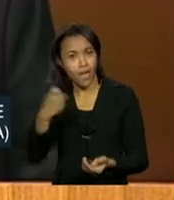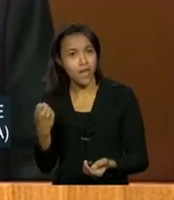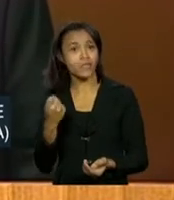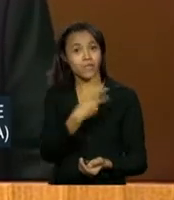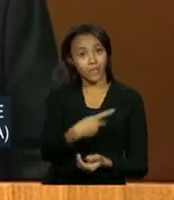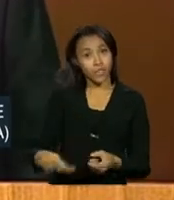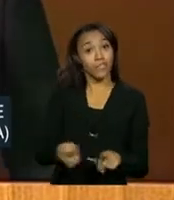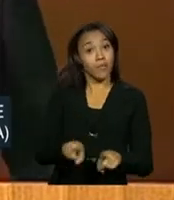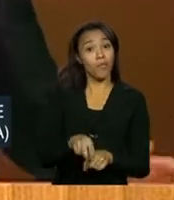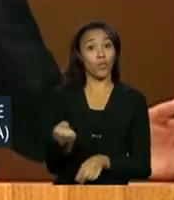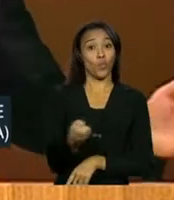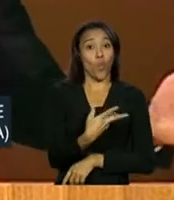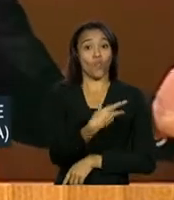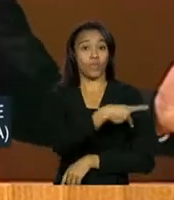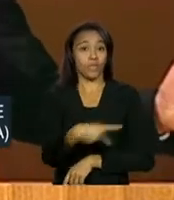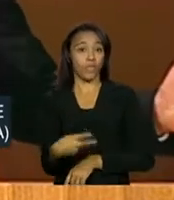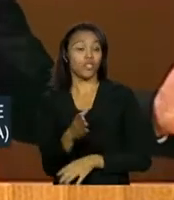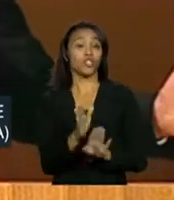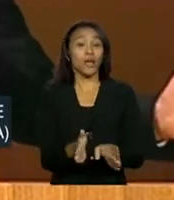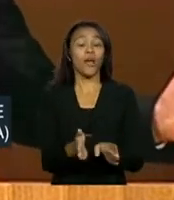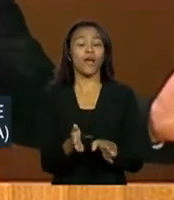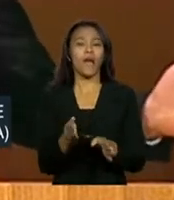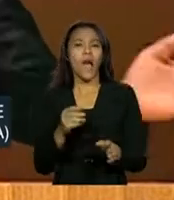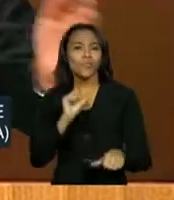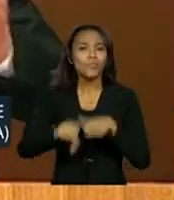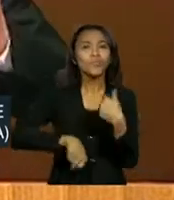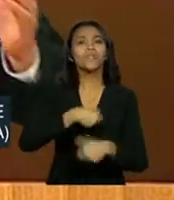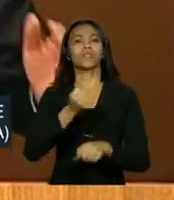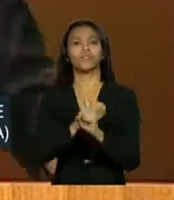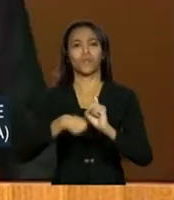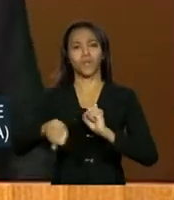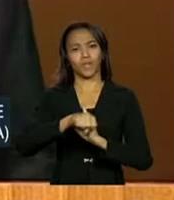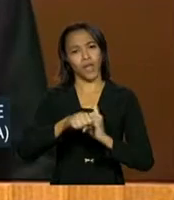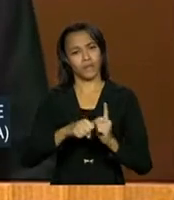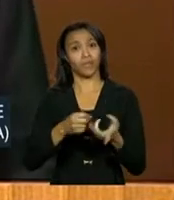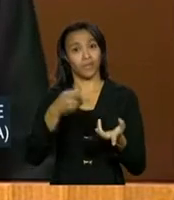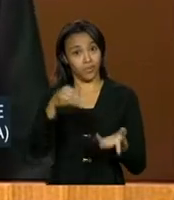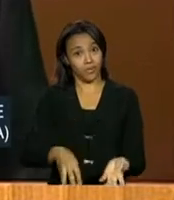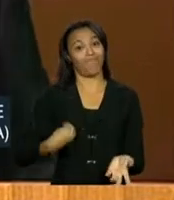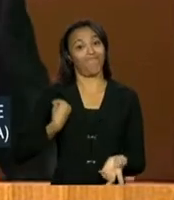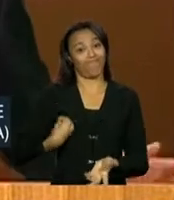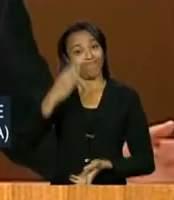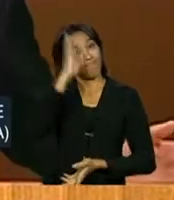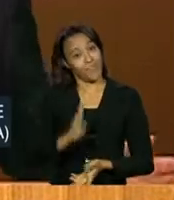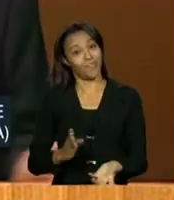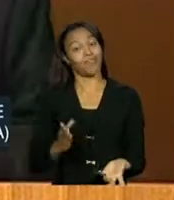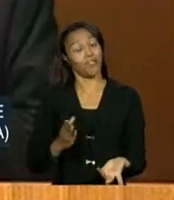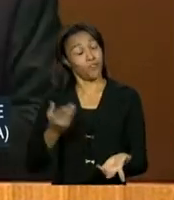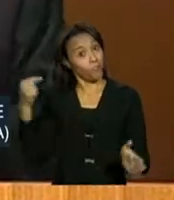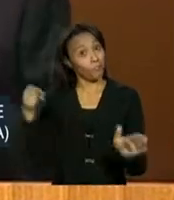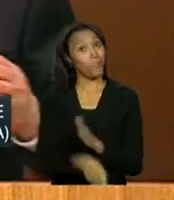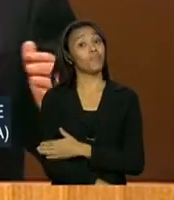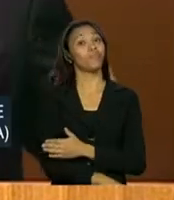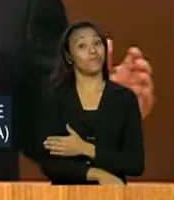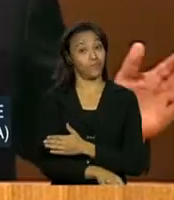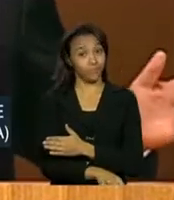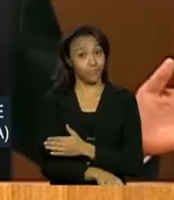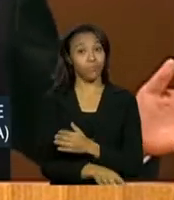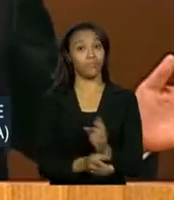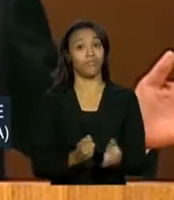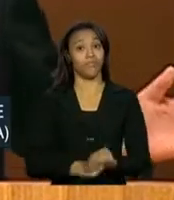novo presidente, das transformações sociais que o país viveu. E foram profundas,